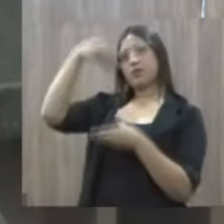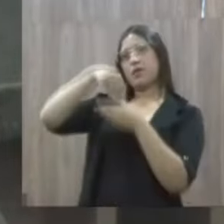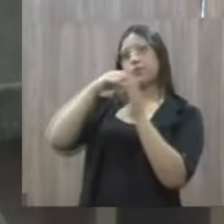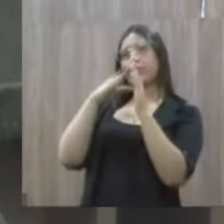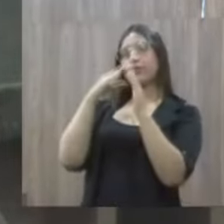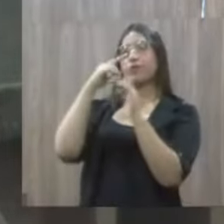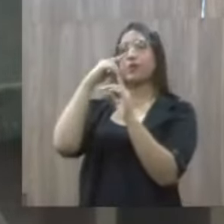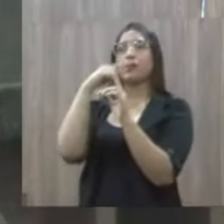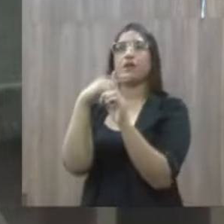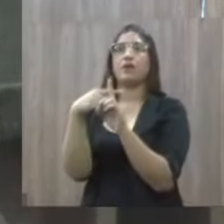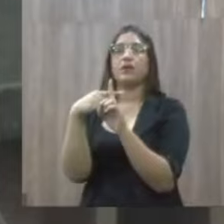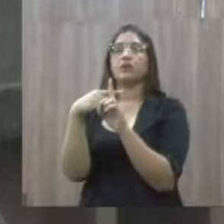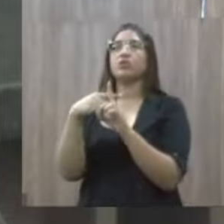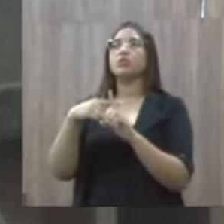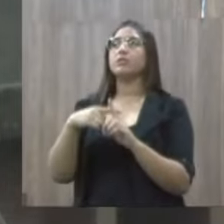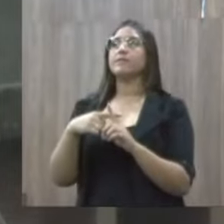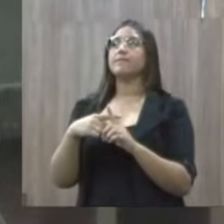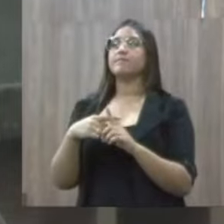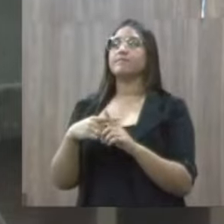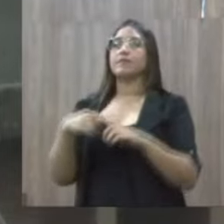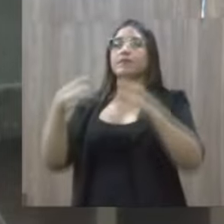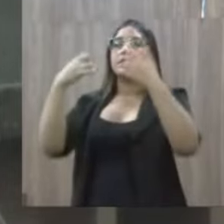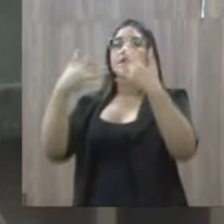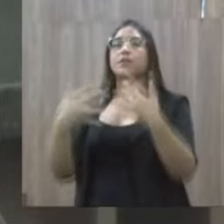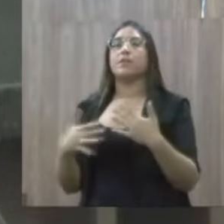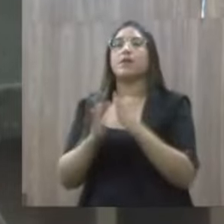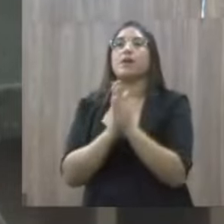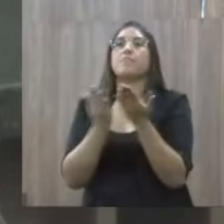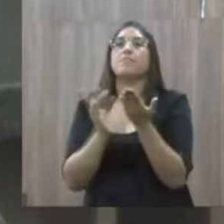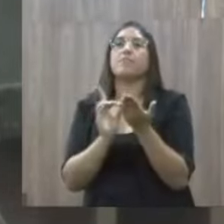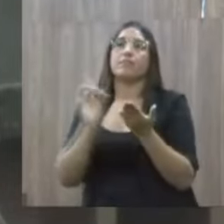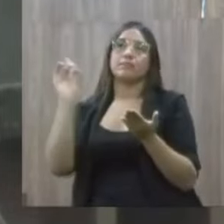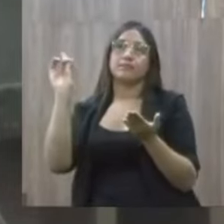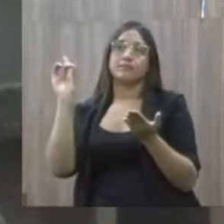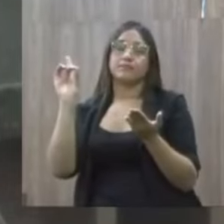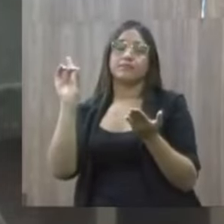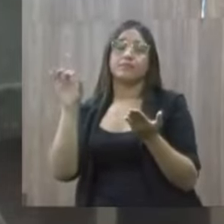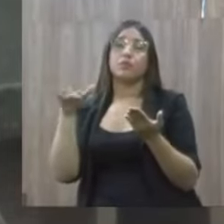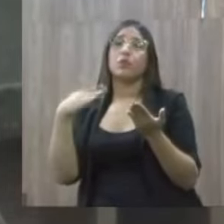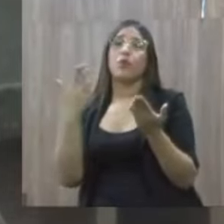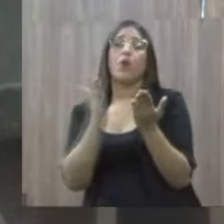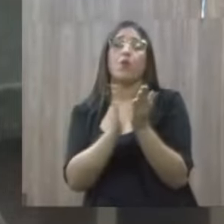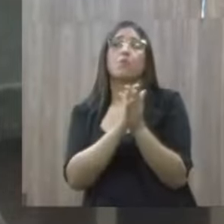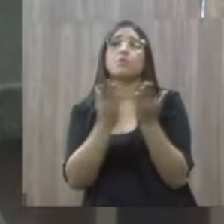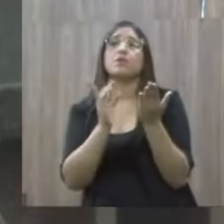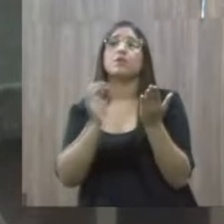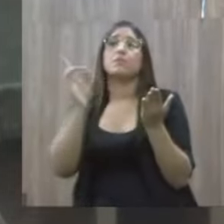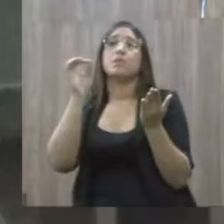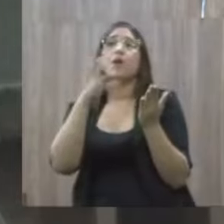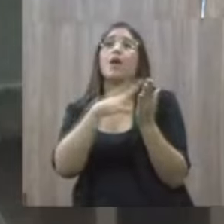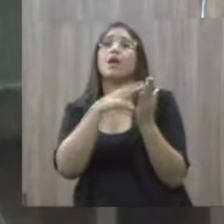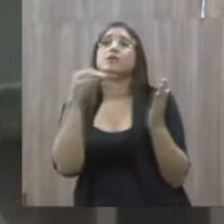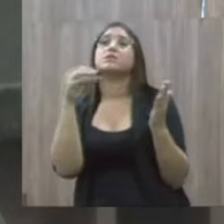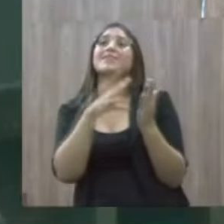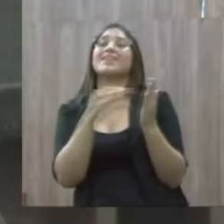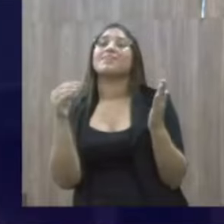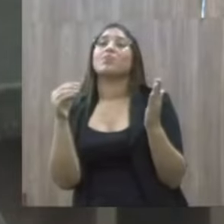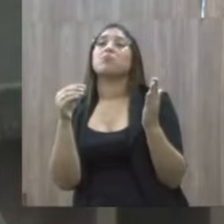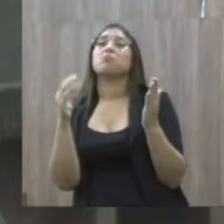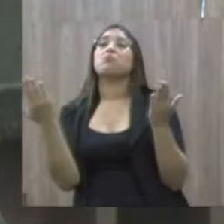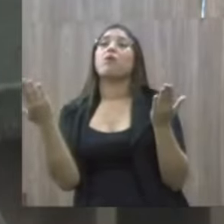eles têm por fundamento a Bíblia Sagrada. E o melhor exemplo da Bíblia que nós temos é o que o próprio Jesus